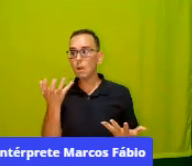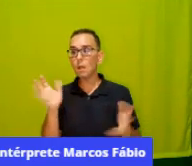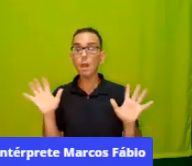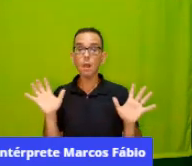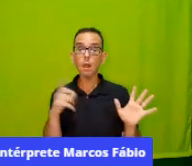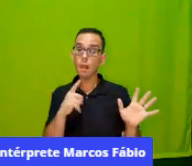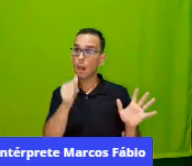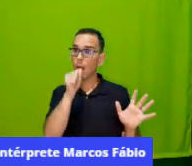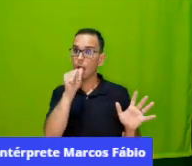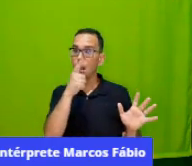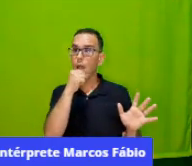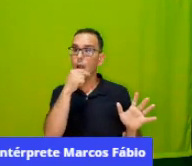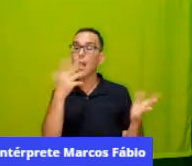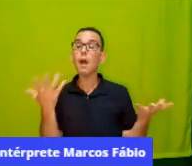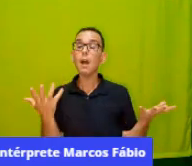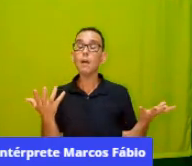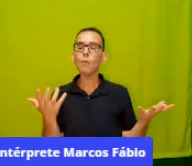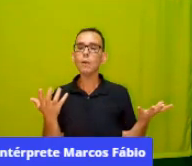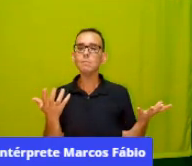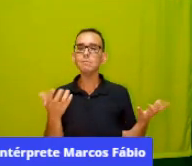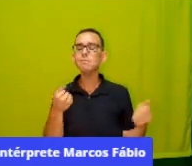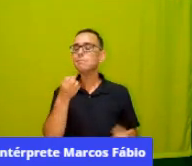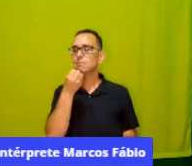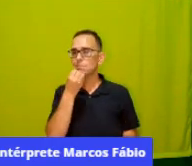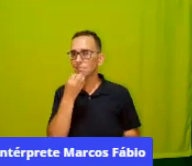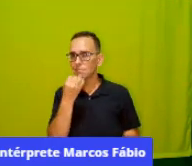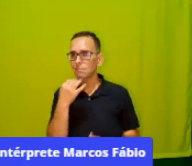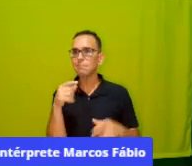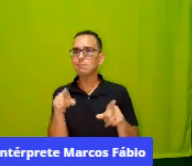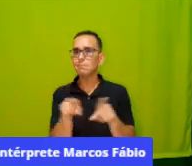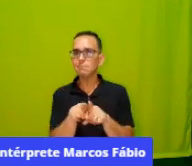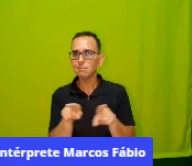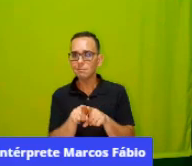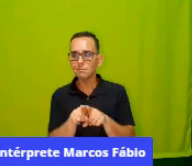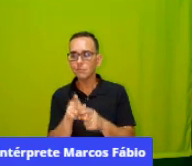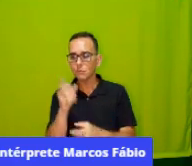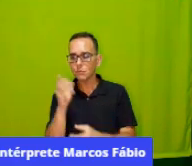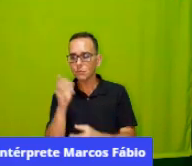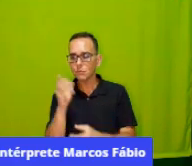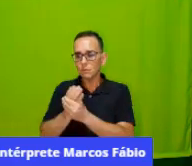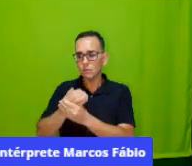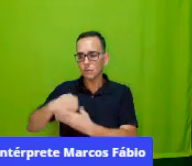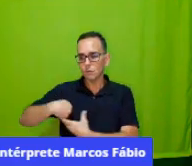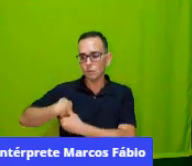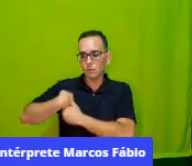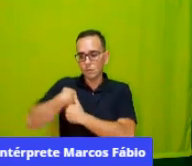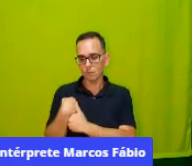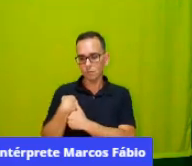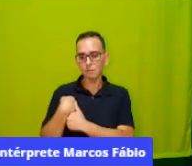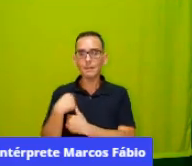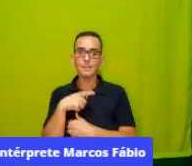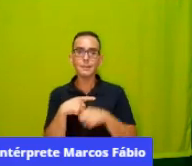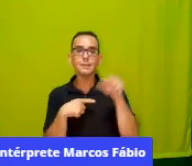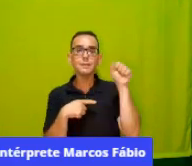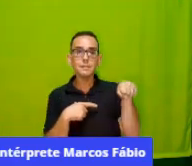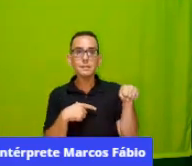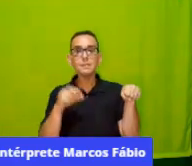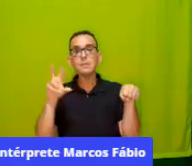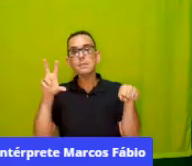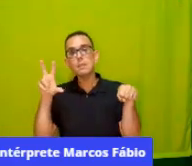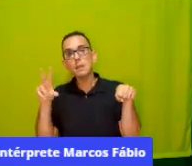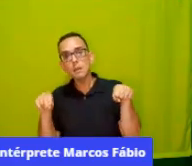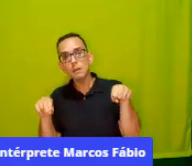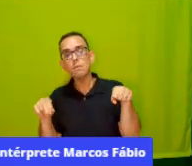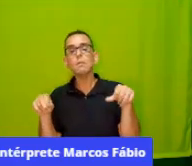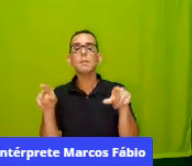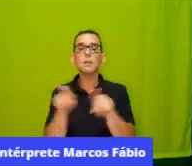né? E coloca o que ele quer, que é a água, né? É bem bacana também para ele estar